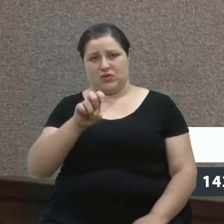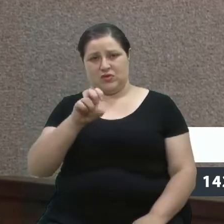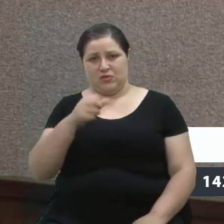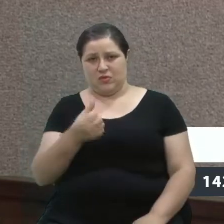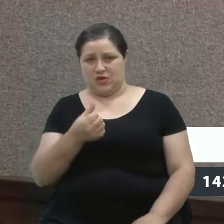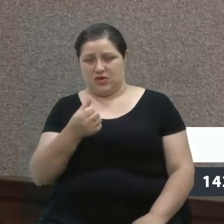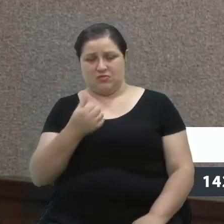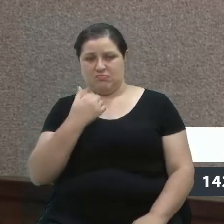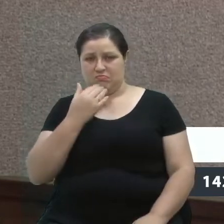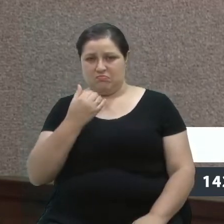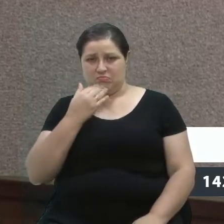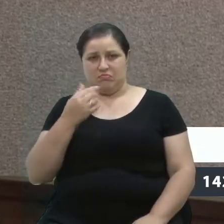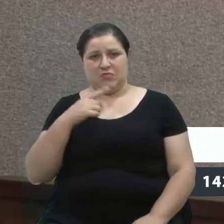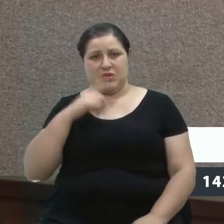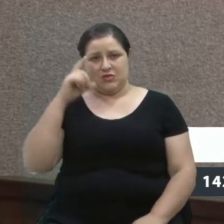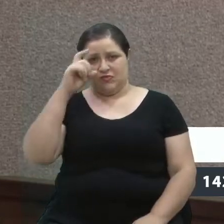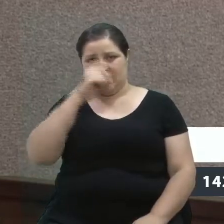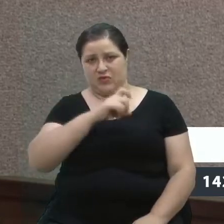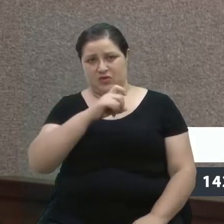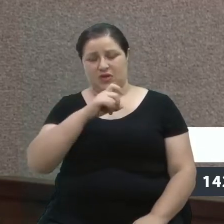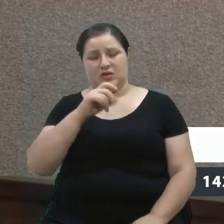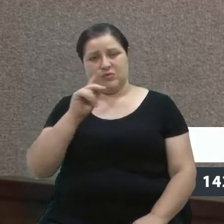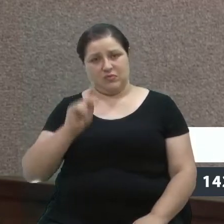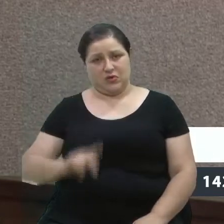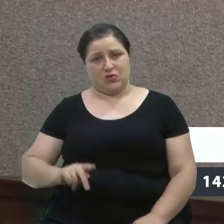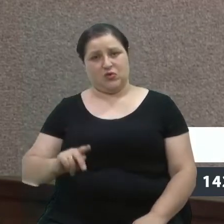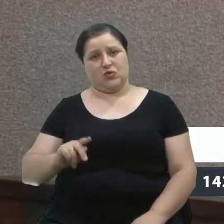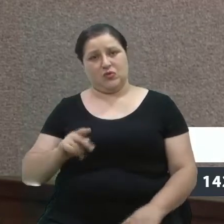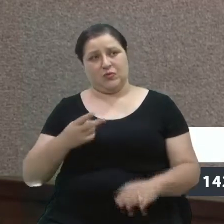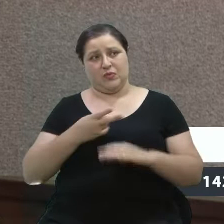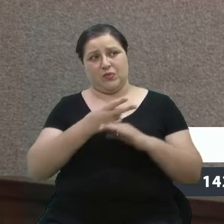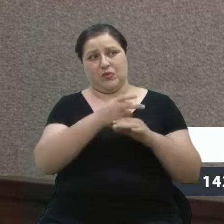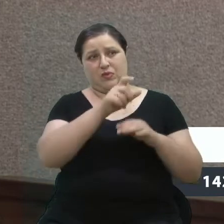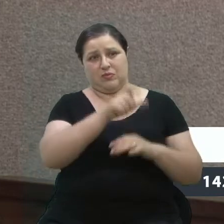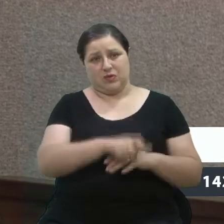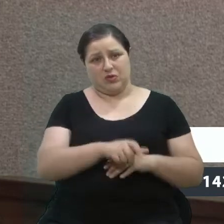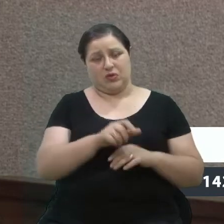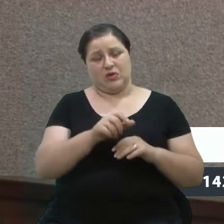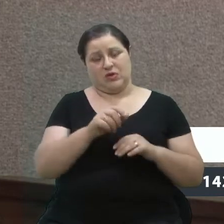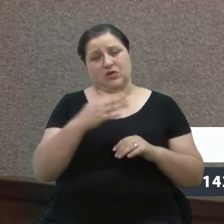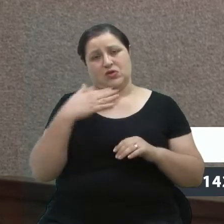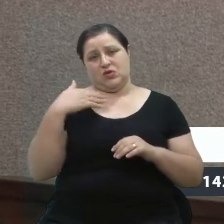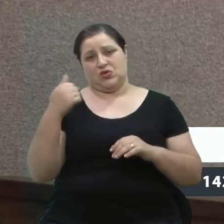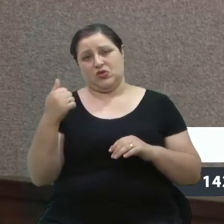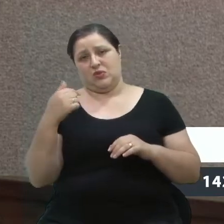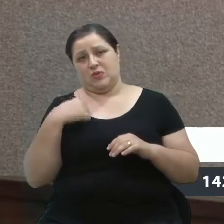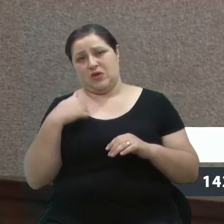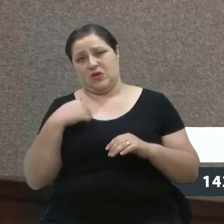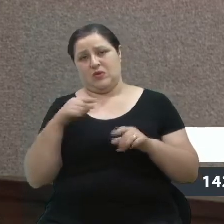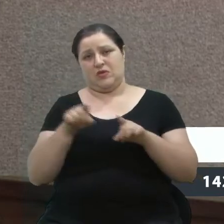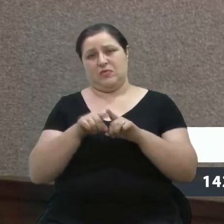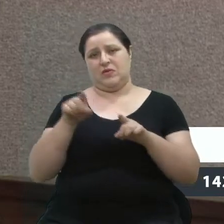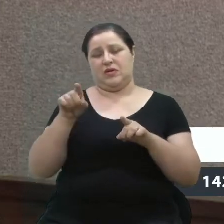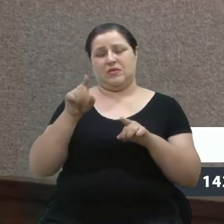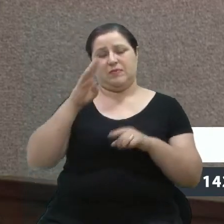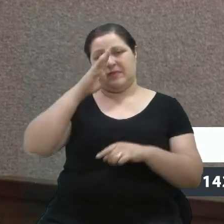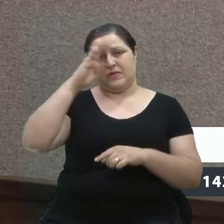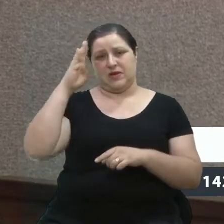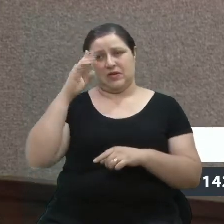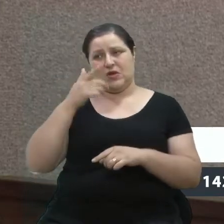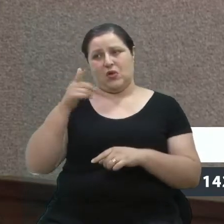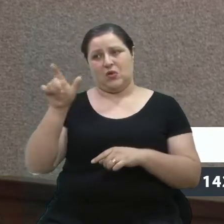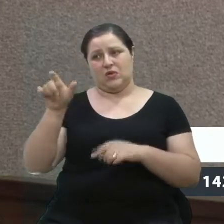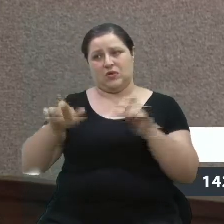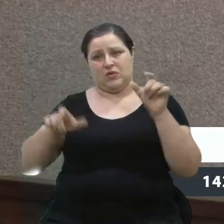alguma dificuldade e as pessoas recorreram a quem elas acham que seria o adequado e recorreram a mim, ao vereador Bressan e a outros vereadores. Então,